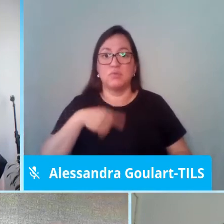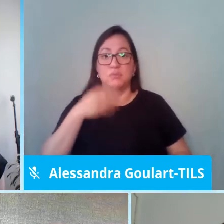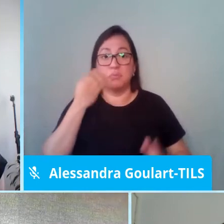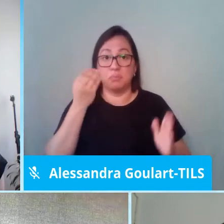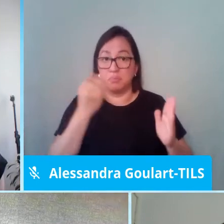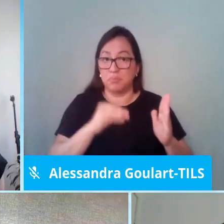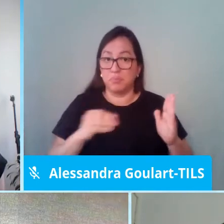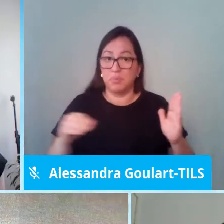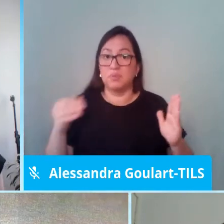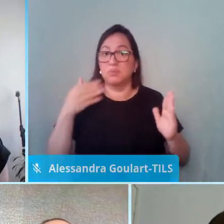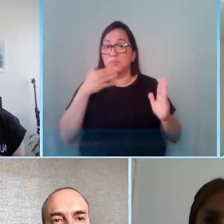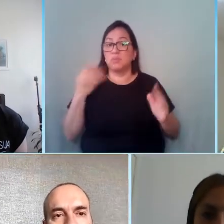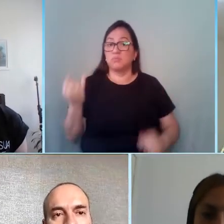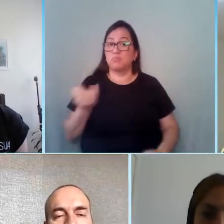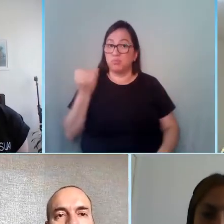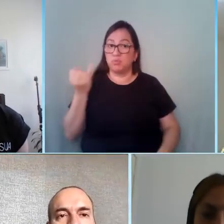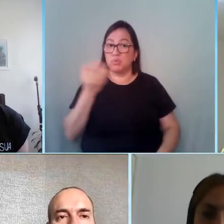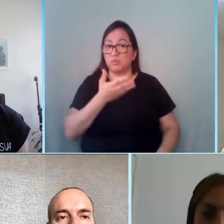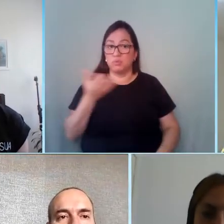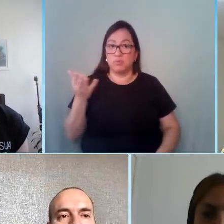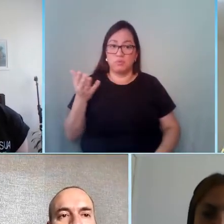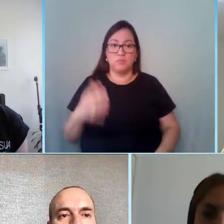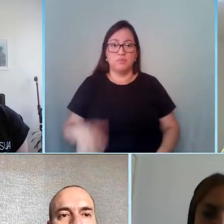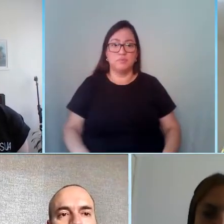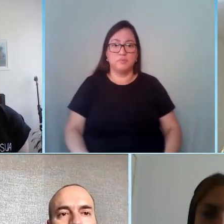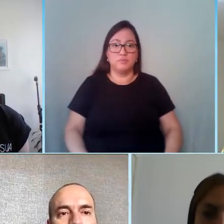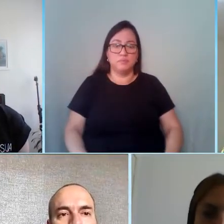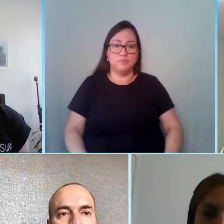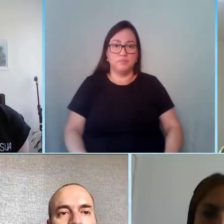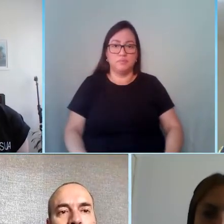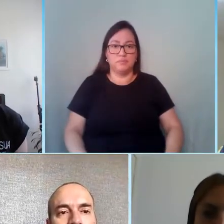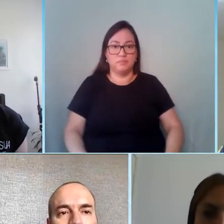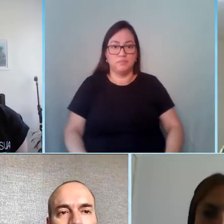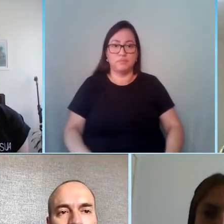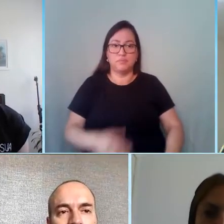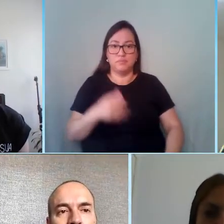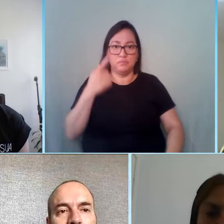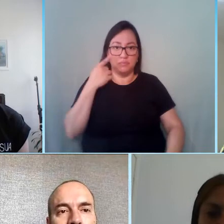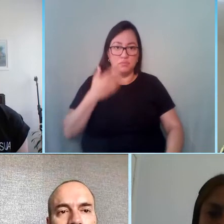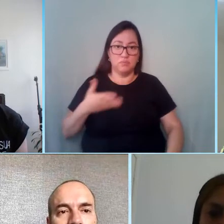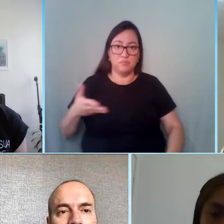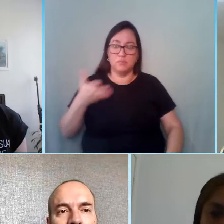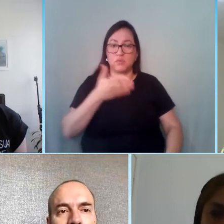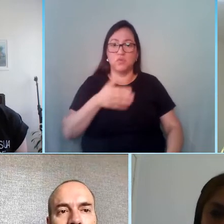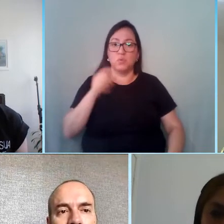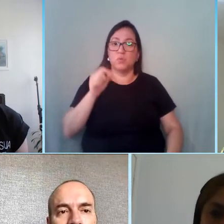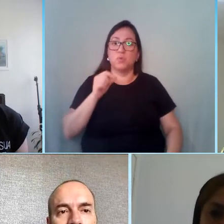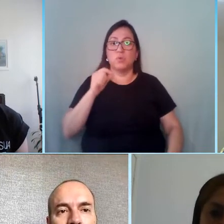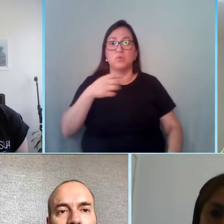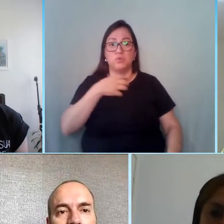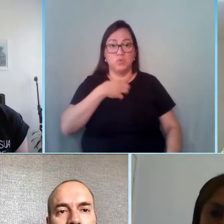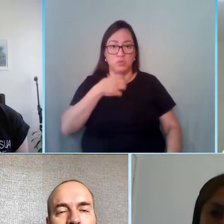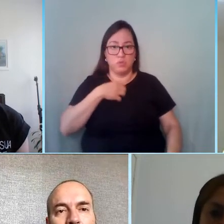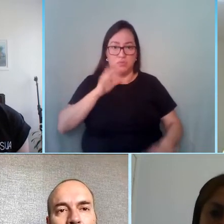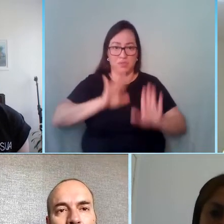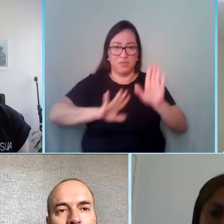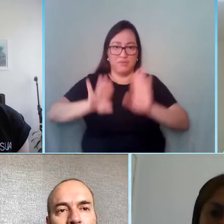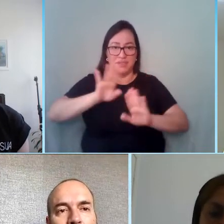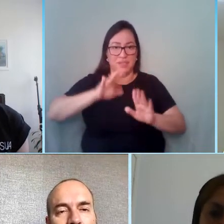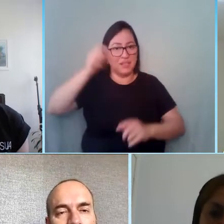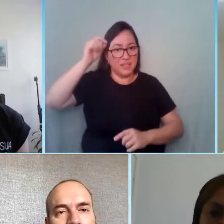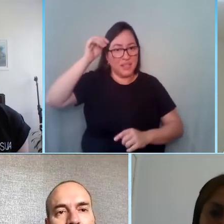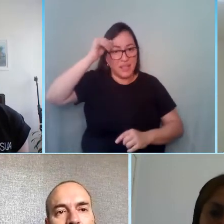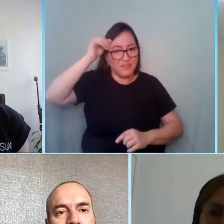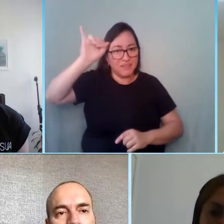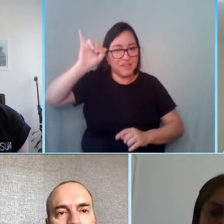importante, e do Paulo, né? Paulo também da Saúde da Mulher, acho que é bem importante. Os métodos contraceptivos, eles